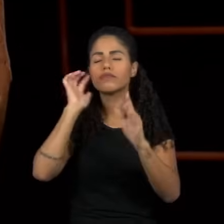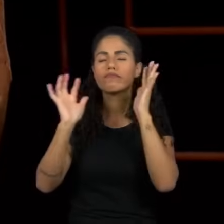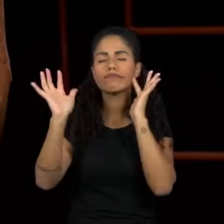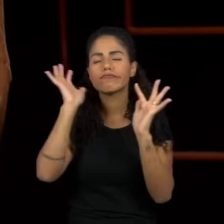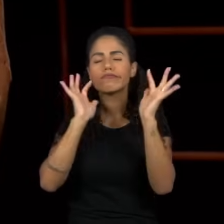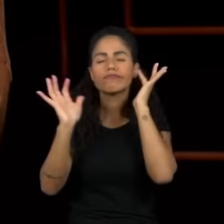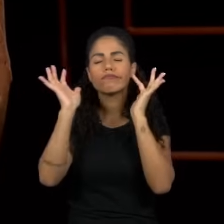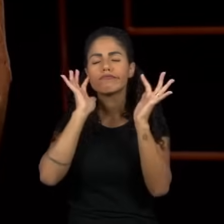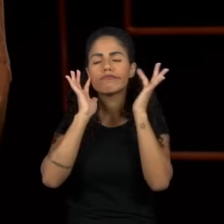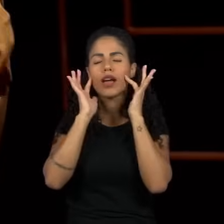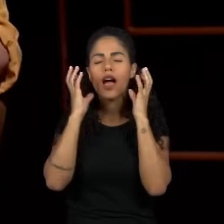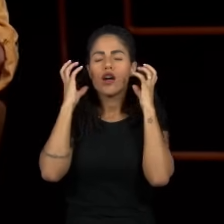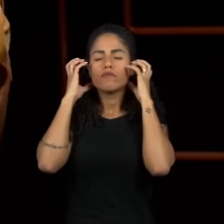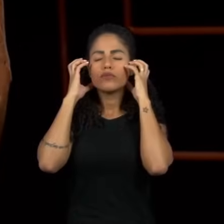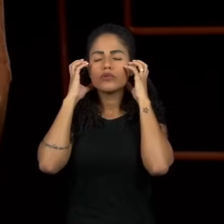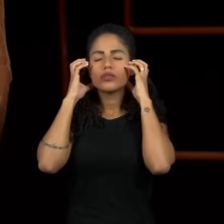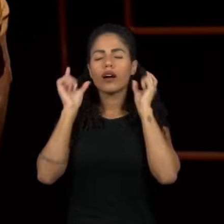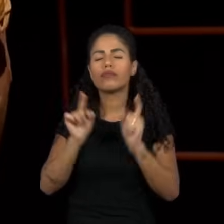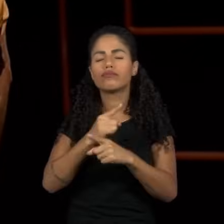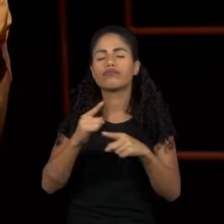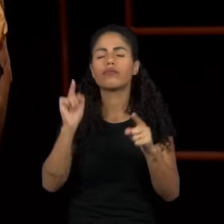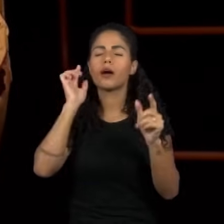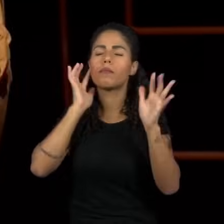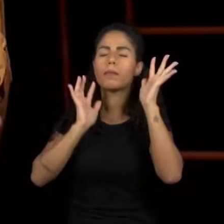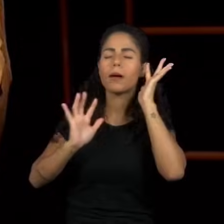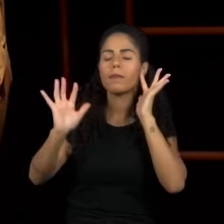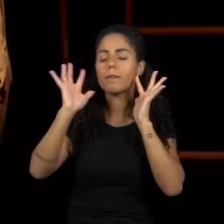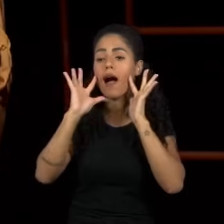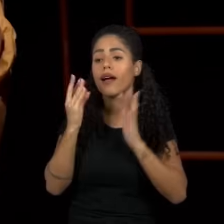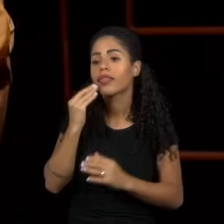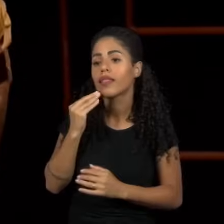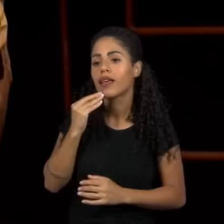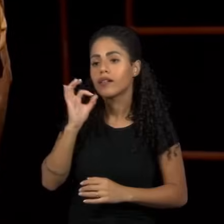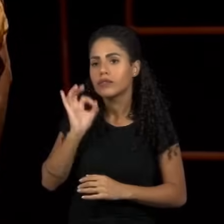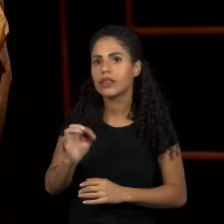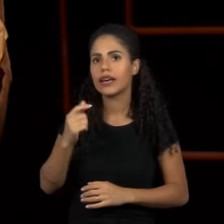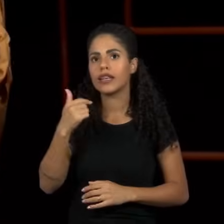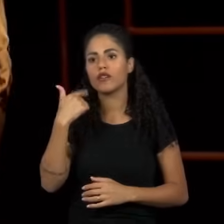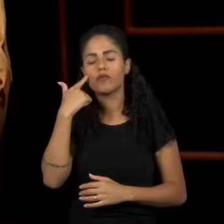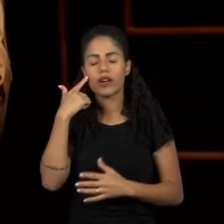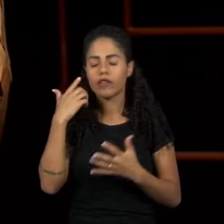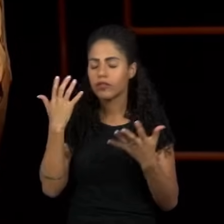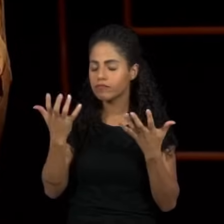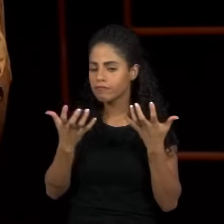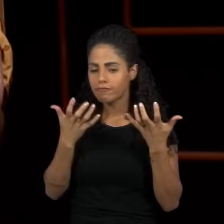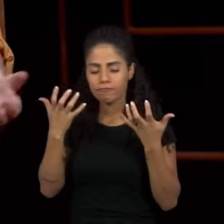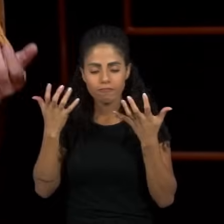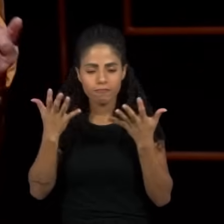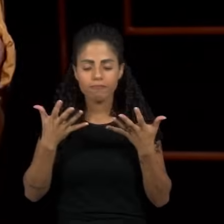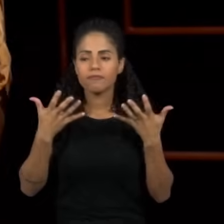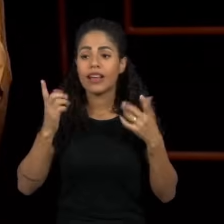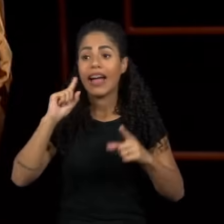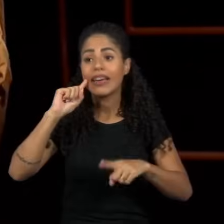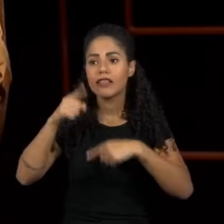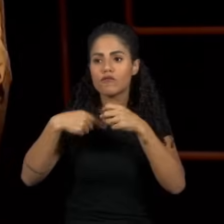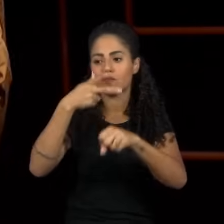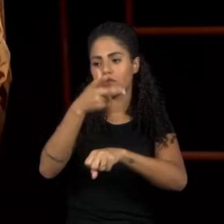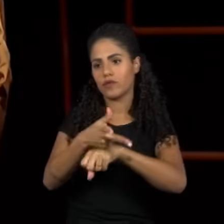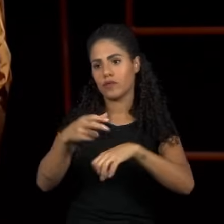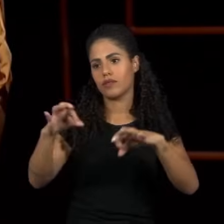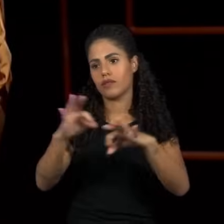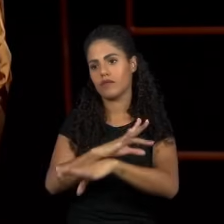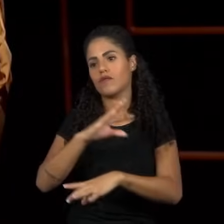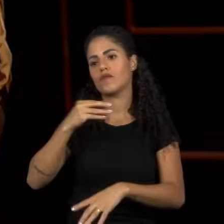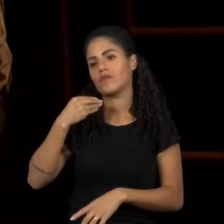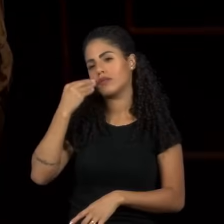isso, Billie Holiday, Schubert, Schumann e Bach, e eu entrava naquele clima e aí filmávamos. Foi uma